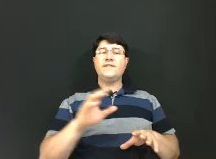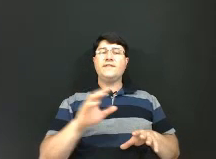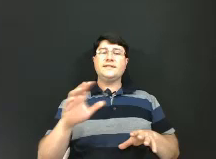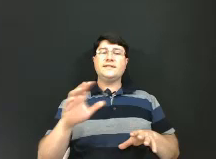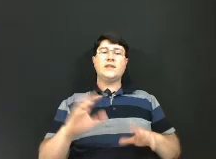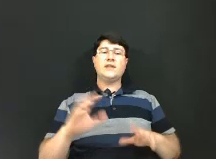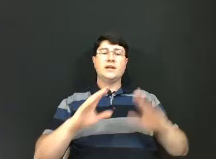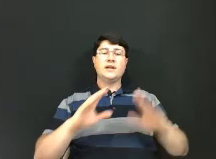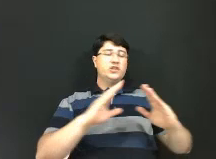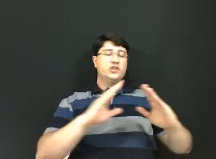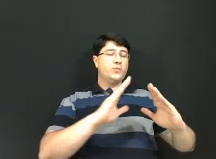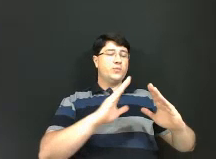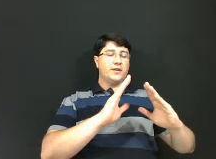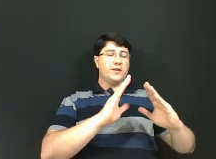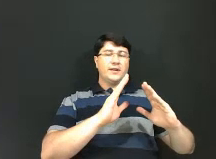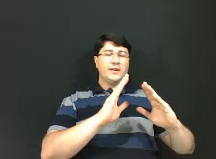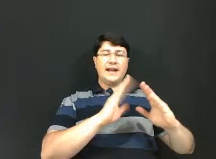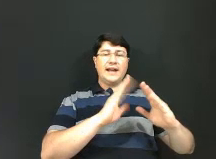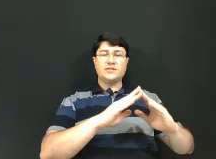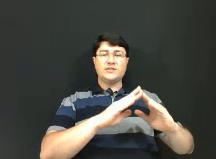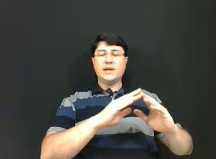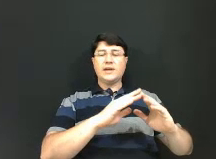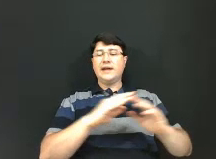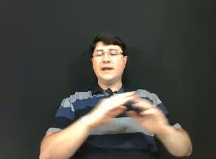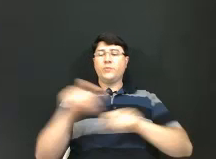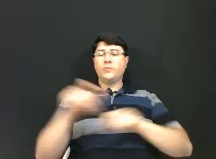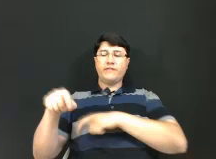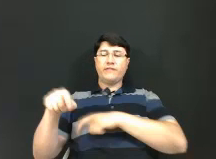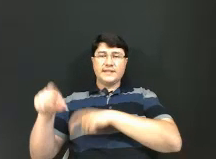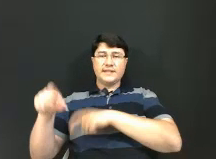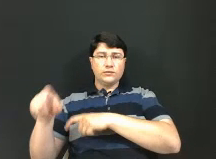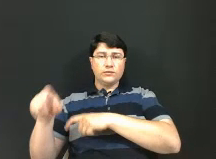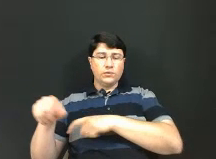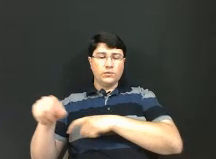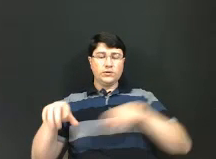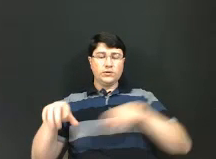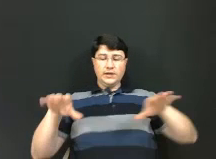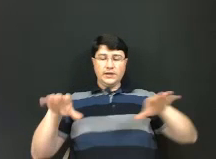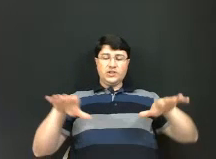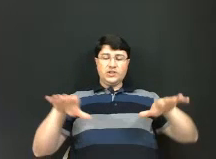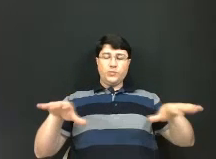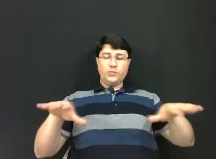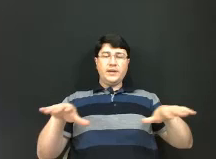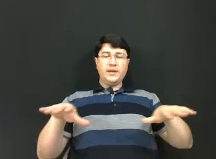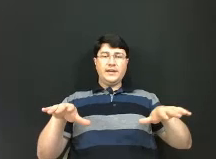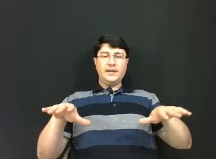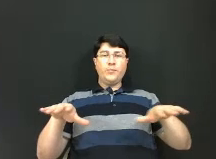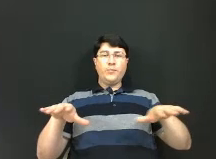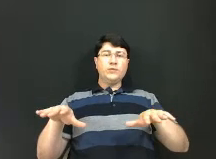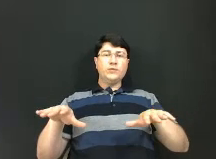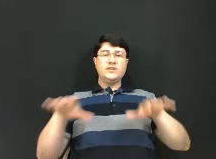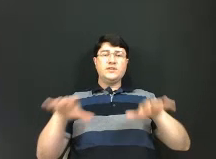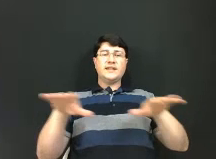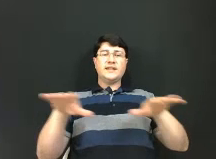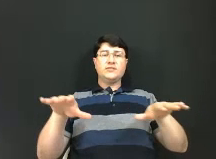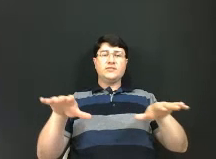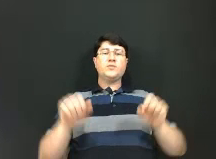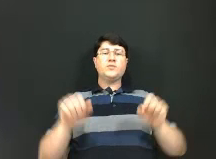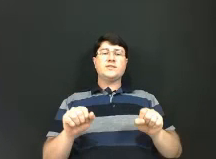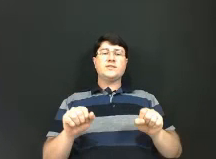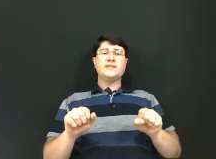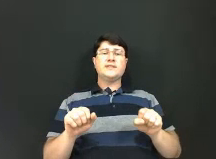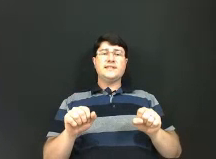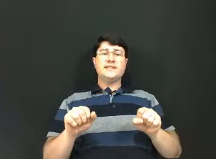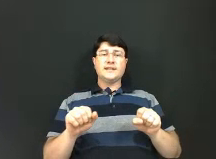R de referencial. A gente põe casa de um lado, põe a fazenda do outro. A gente põe em pontos discretos